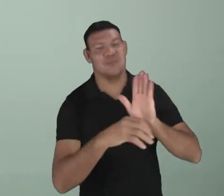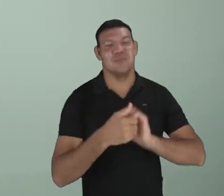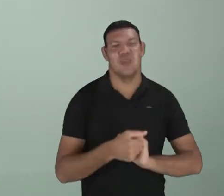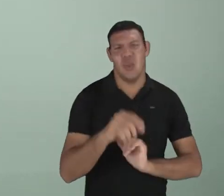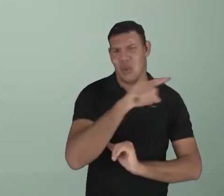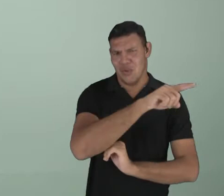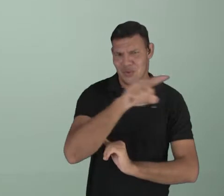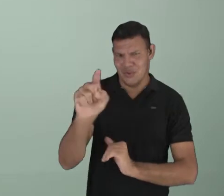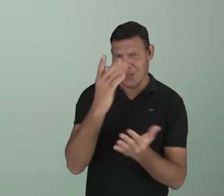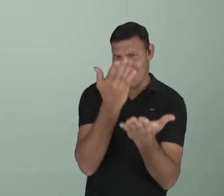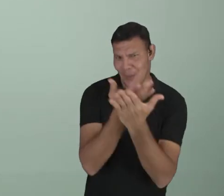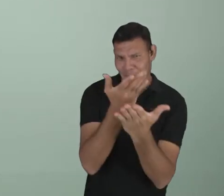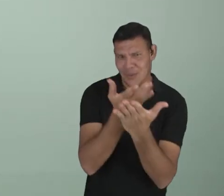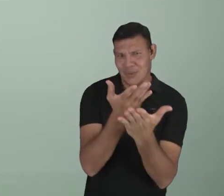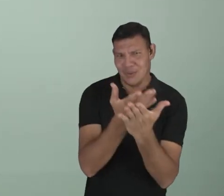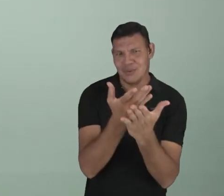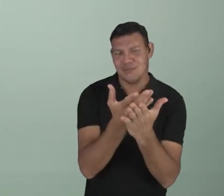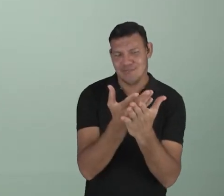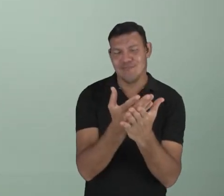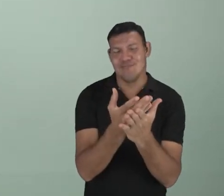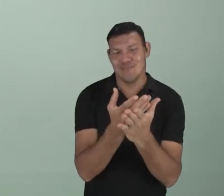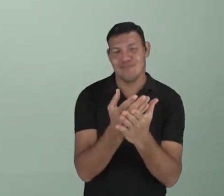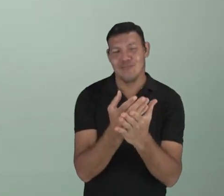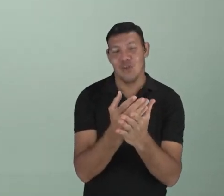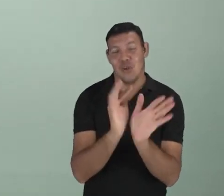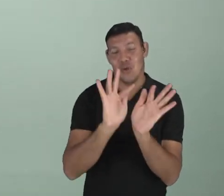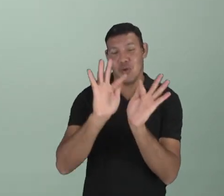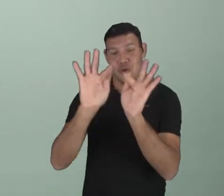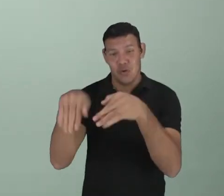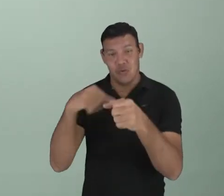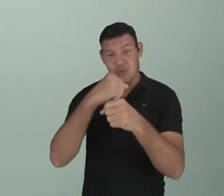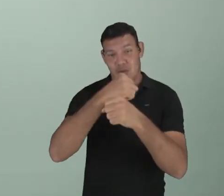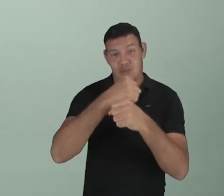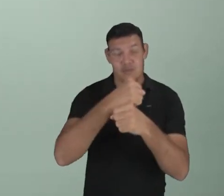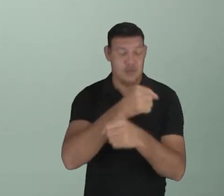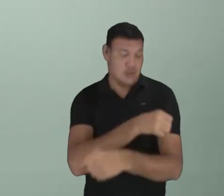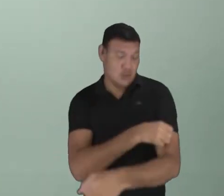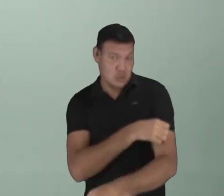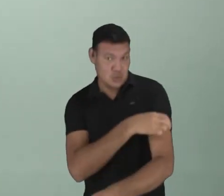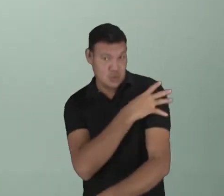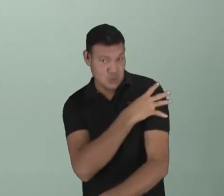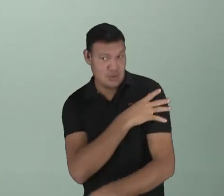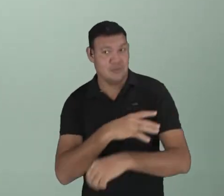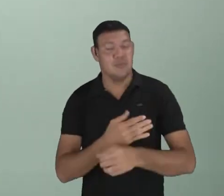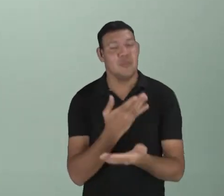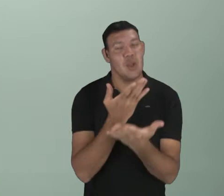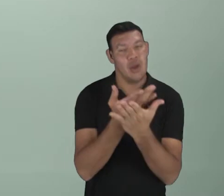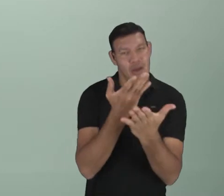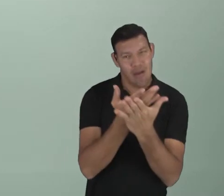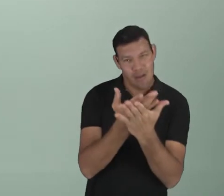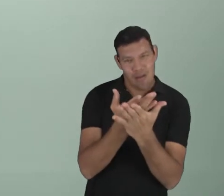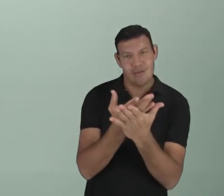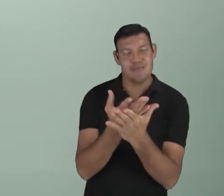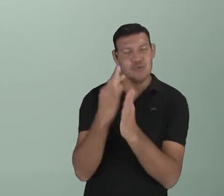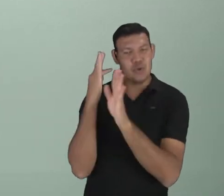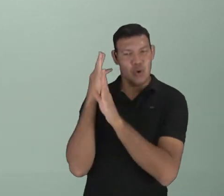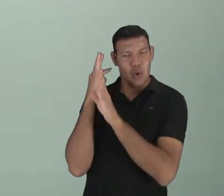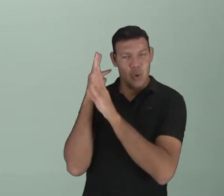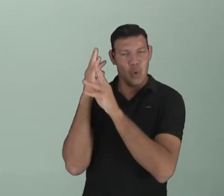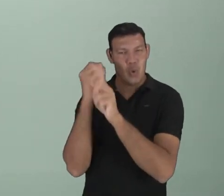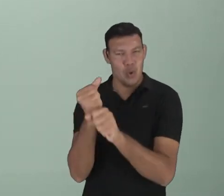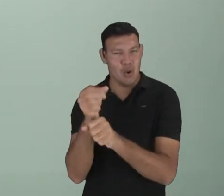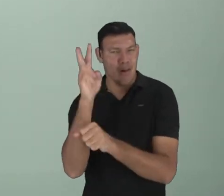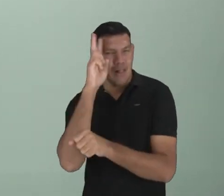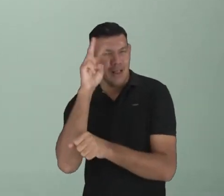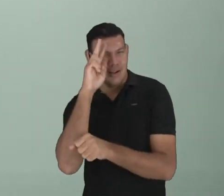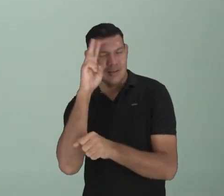que vocês viram no final do ensino fundamental, né? São aulas assim que a gente vai rever até de fato a